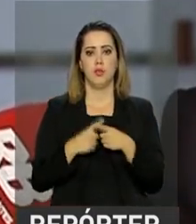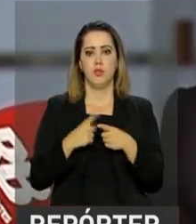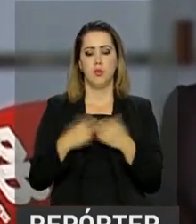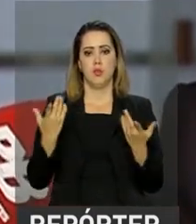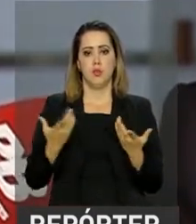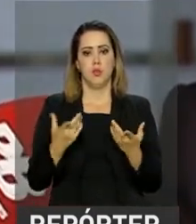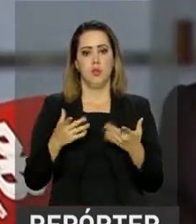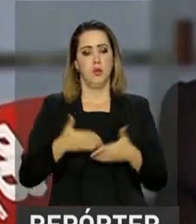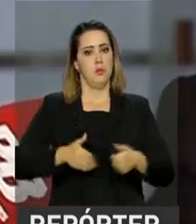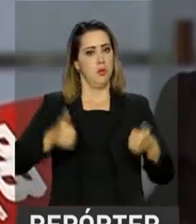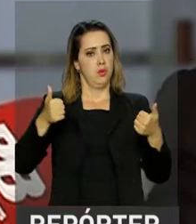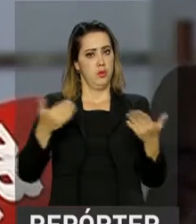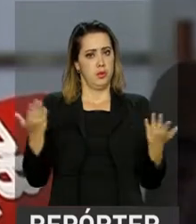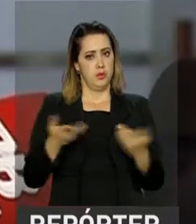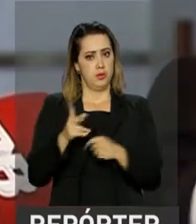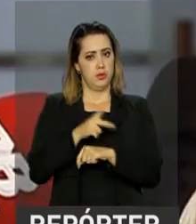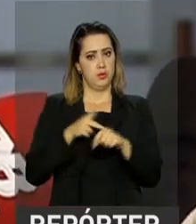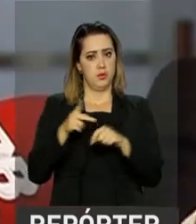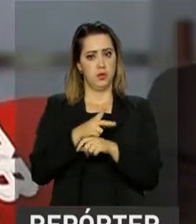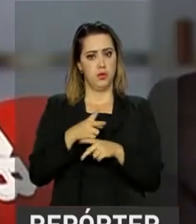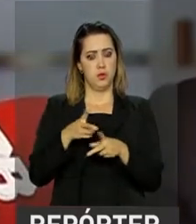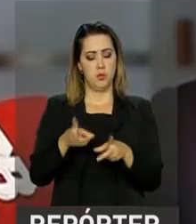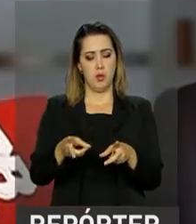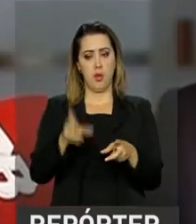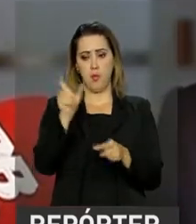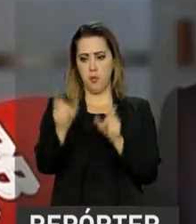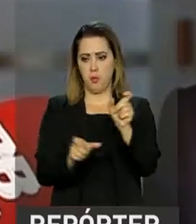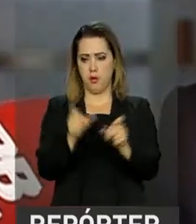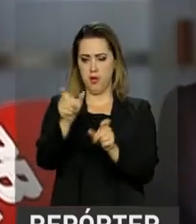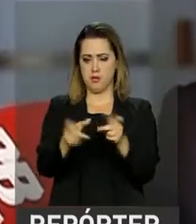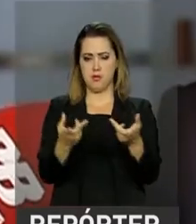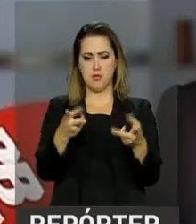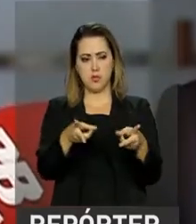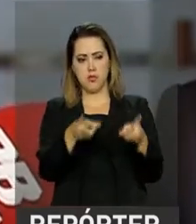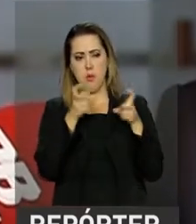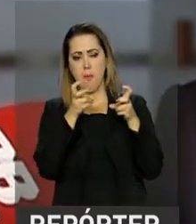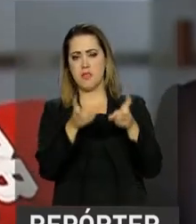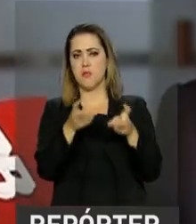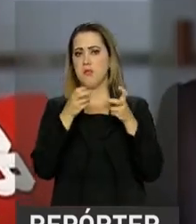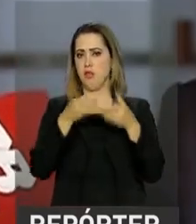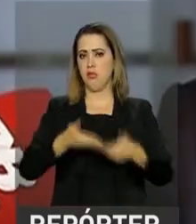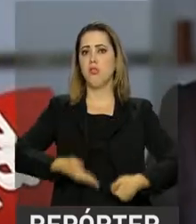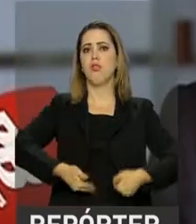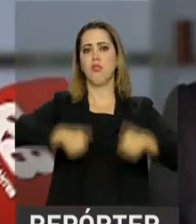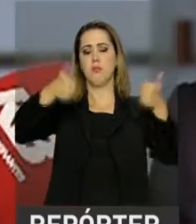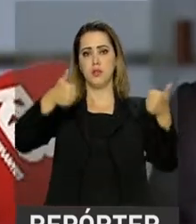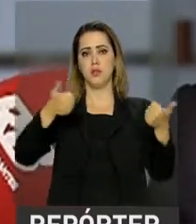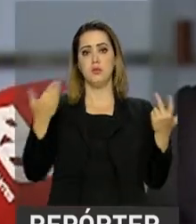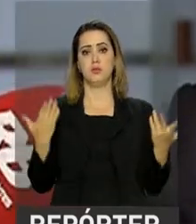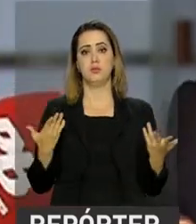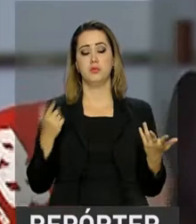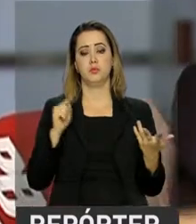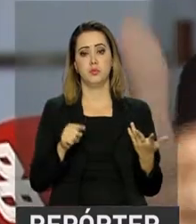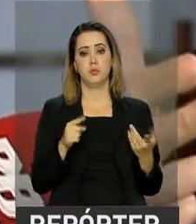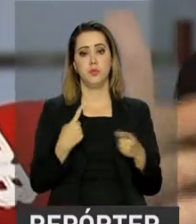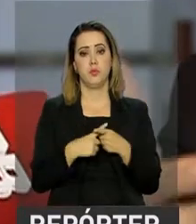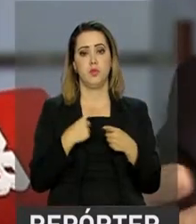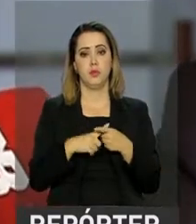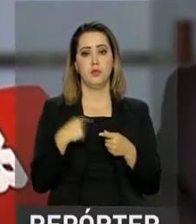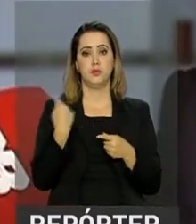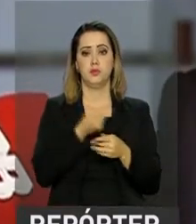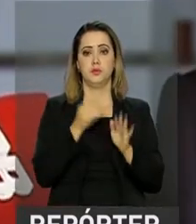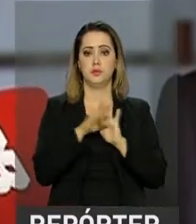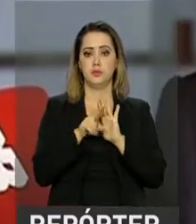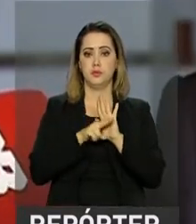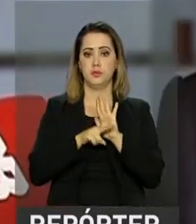cair, isso vai ficar perceptível pela população alguns meses à frente, em função de todos esses